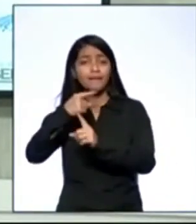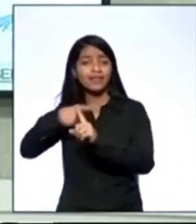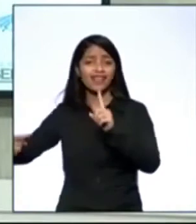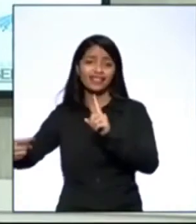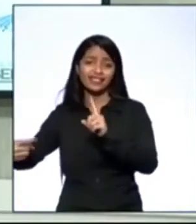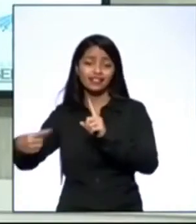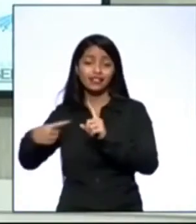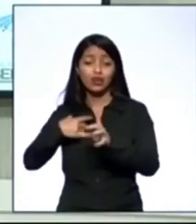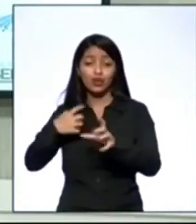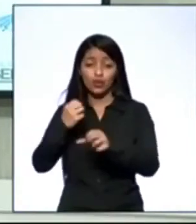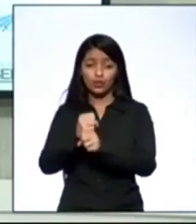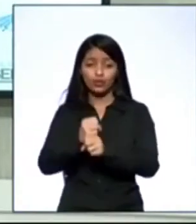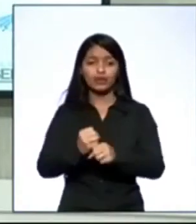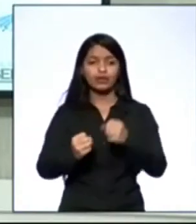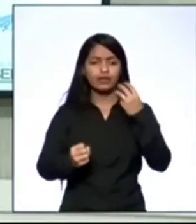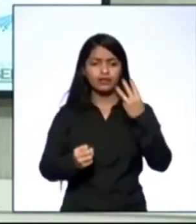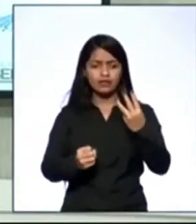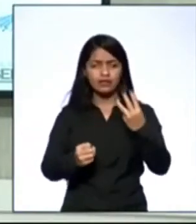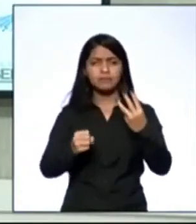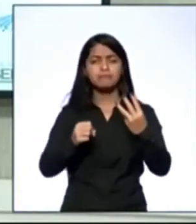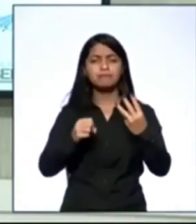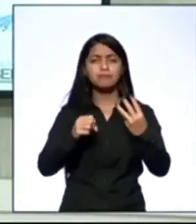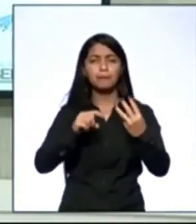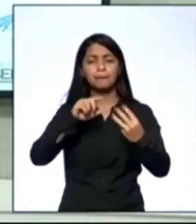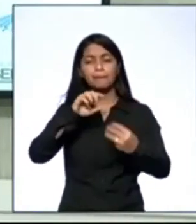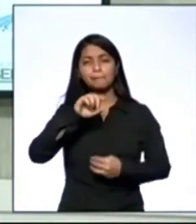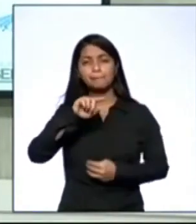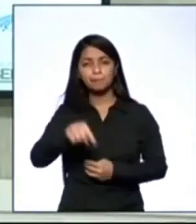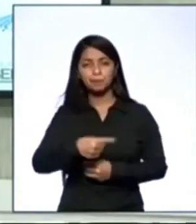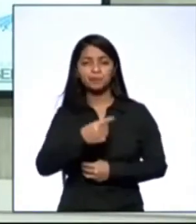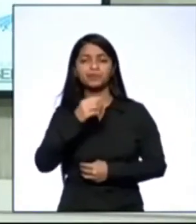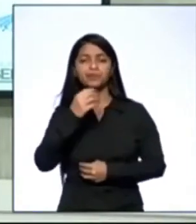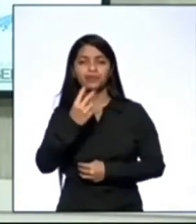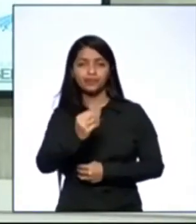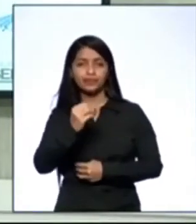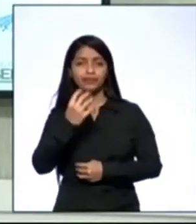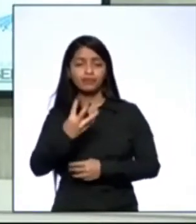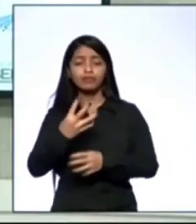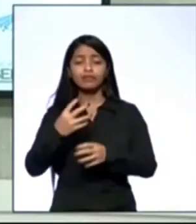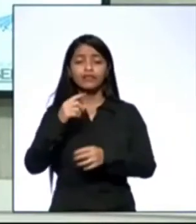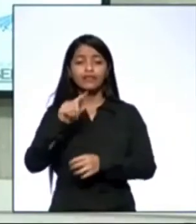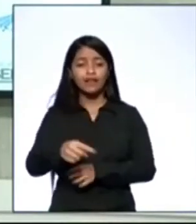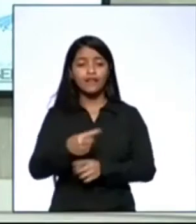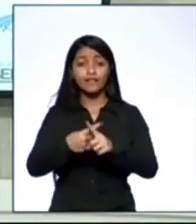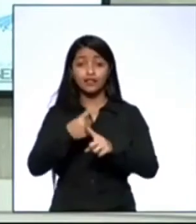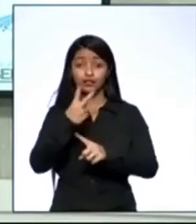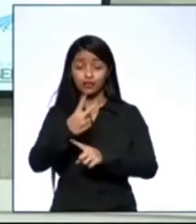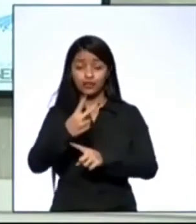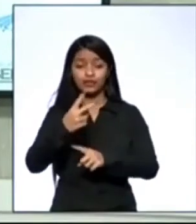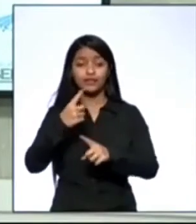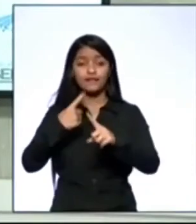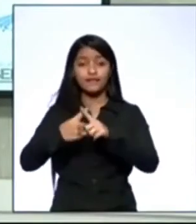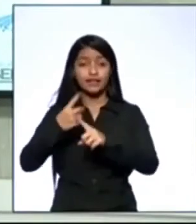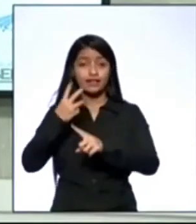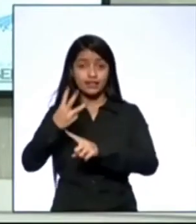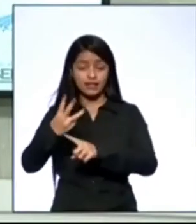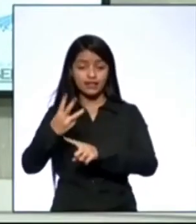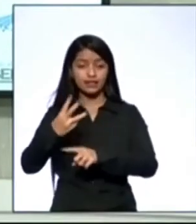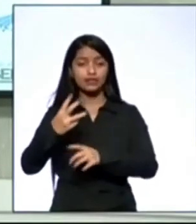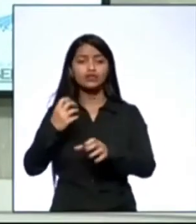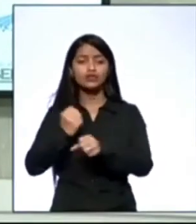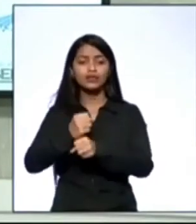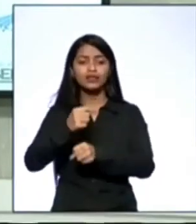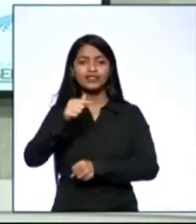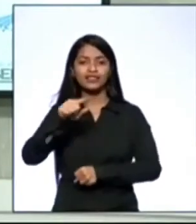0,4 dá, no caso, 1,2, vezes 2 dá 2,4, vezes 3 dá 7,2.